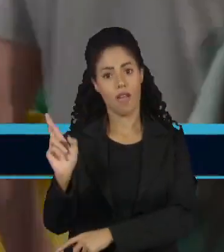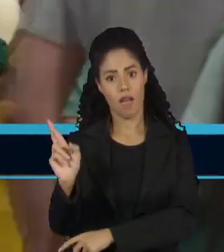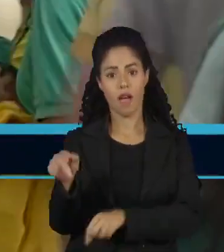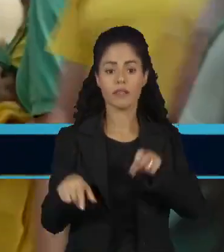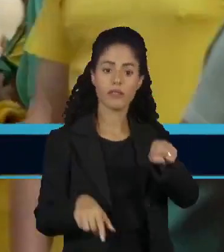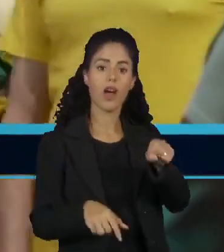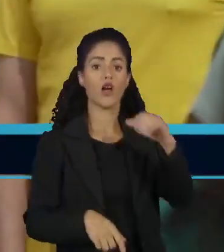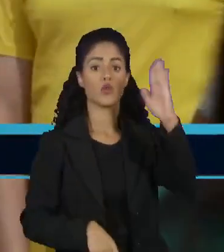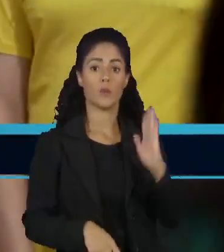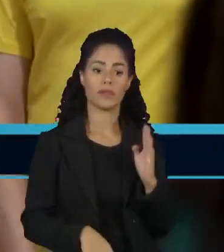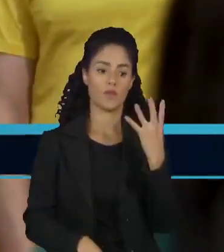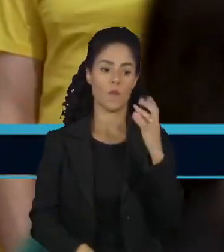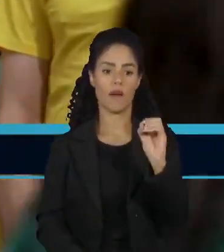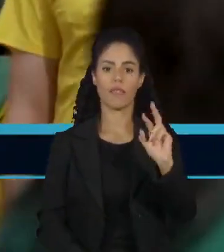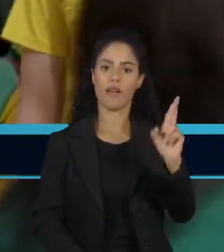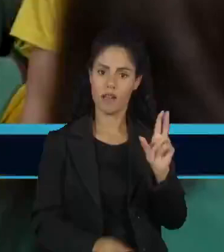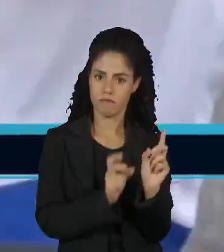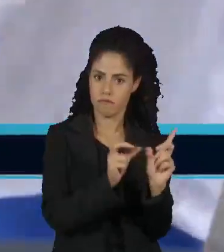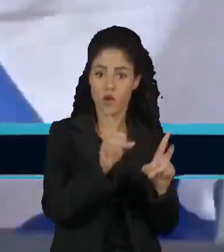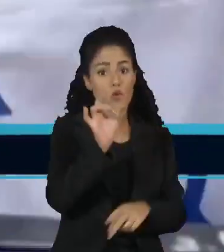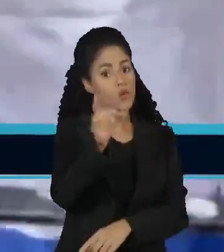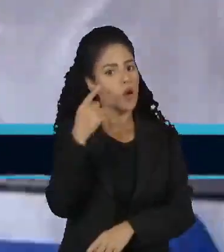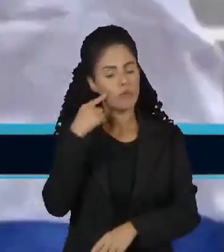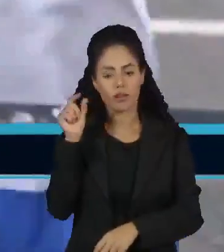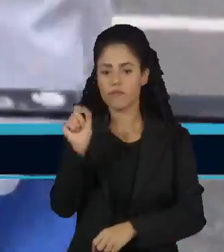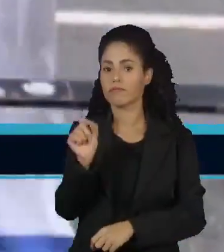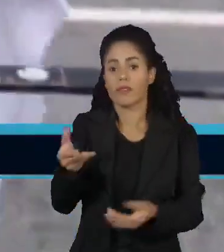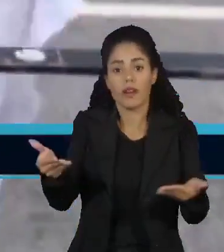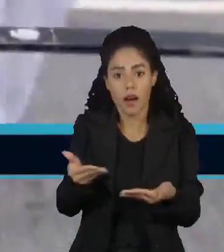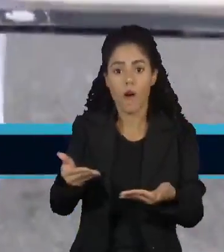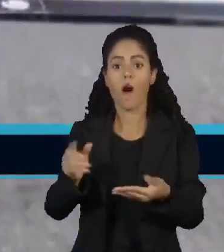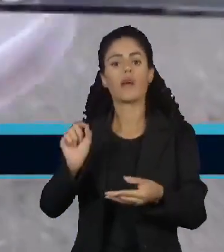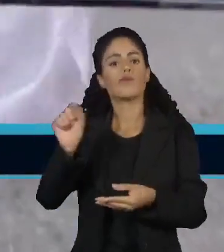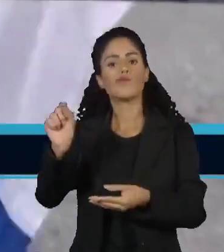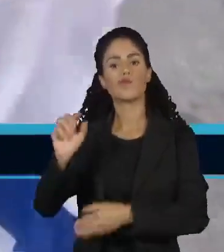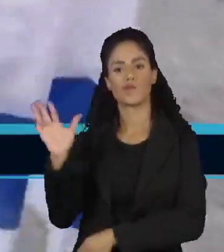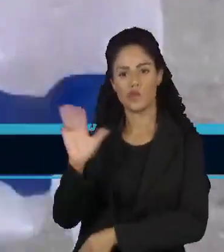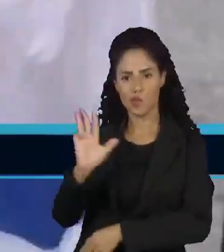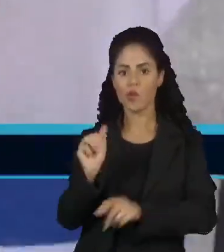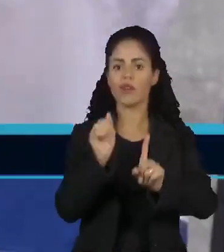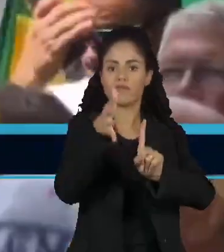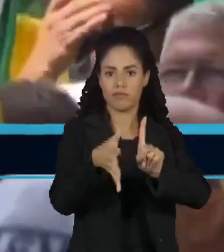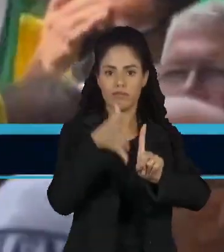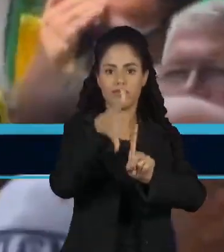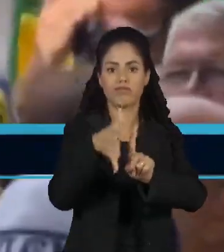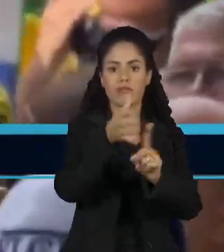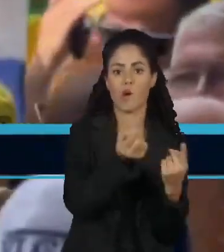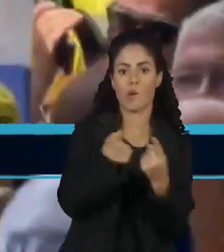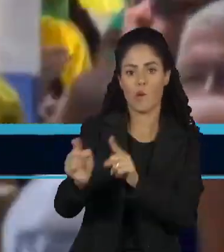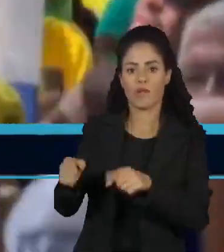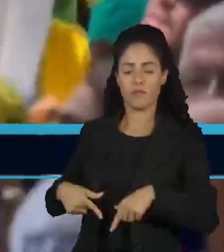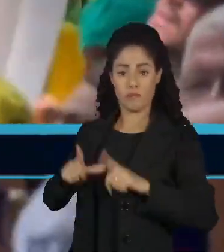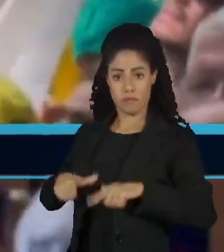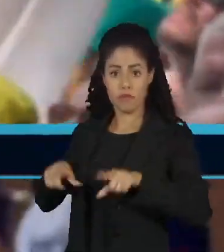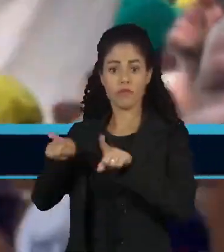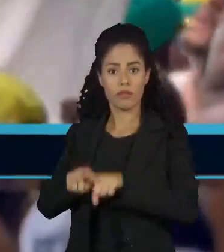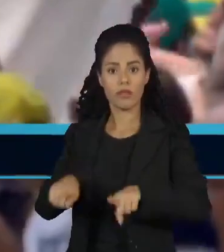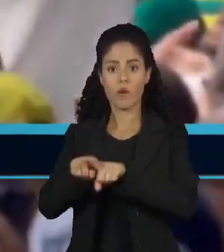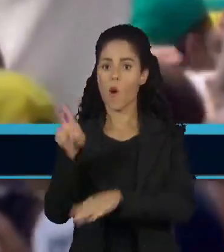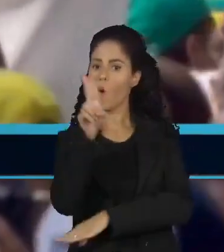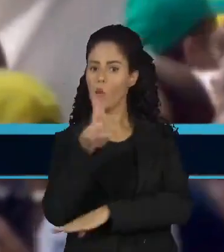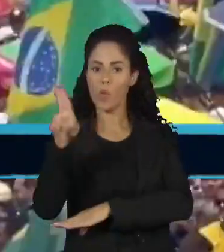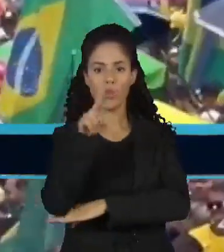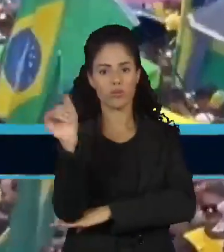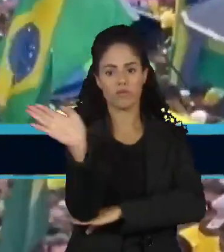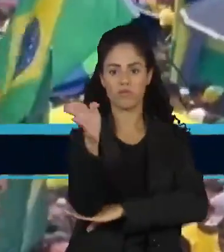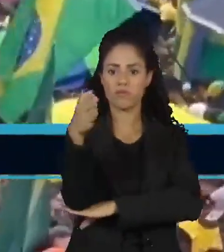a 40. Com a crise diplomática desencadeada após a fala de Lula sobre a ofensiva de Israel na faixa de Gaza, o uso das